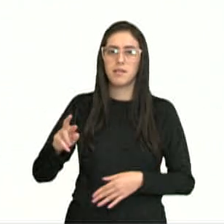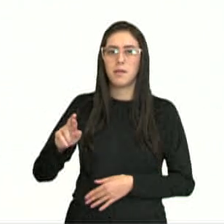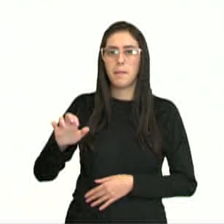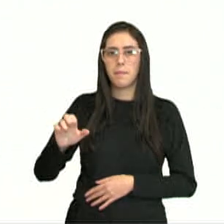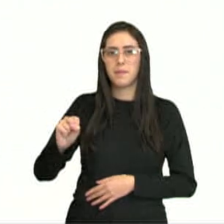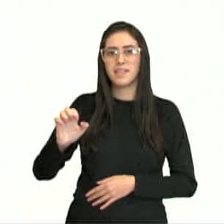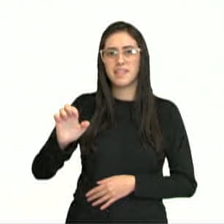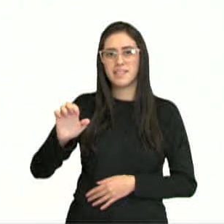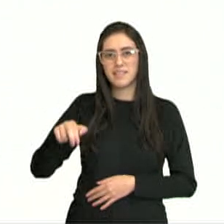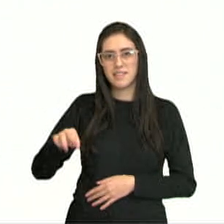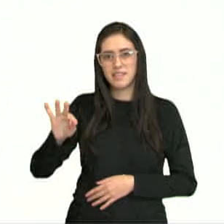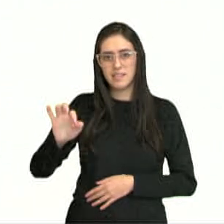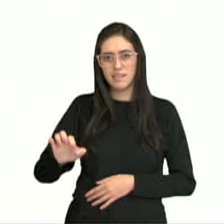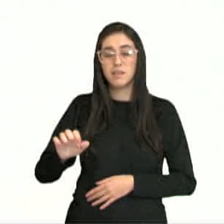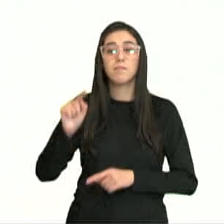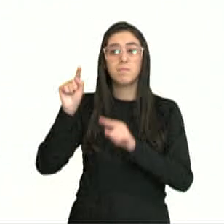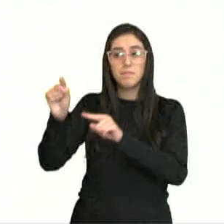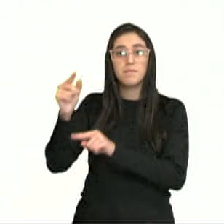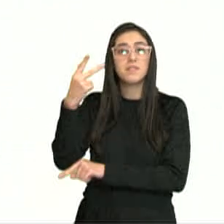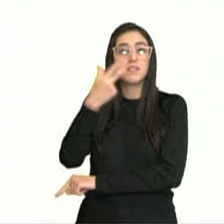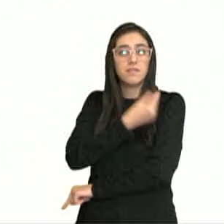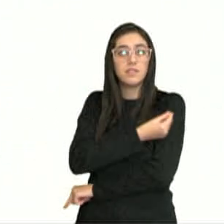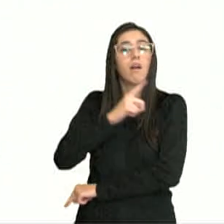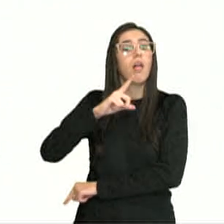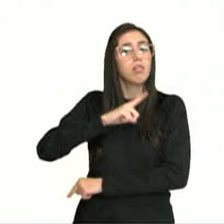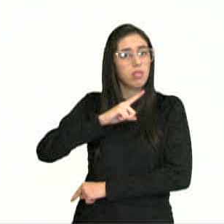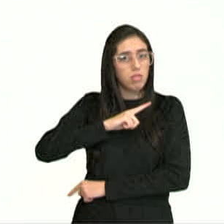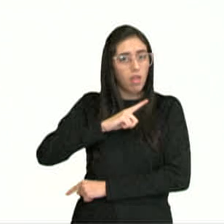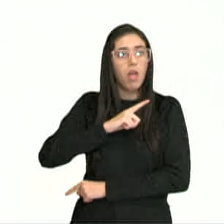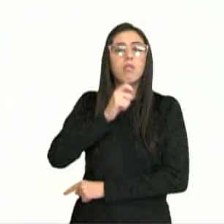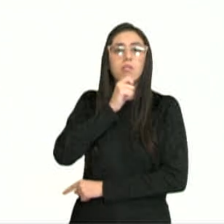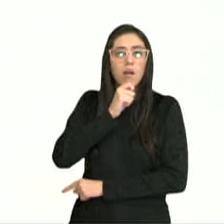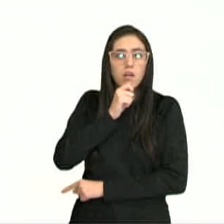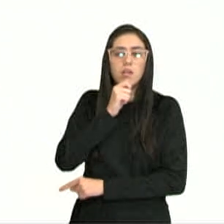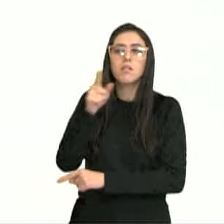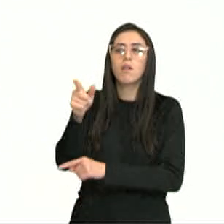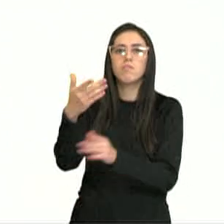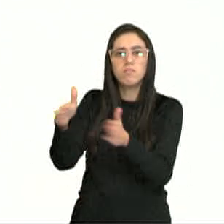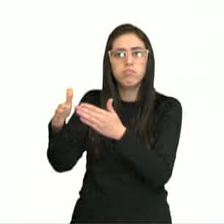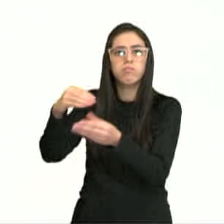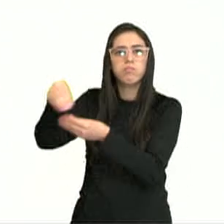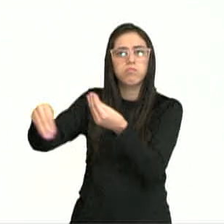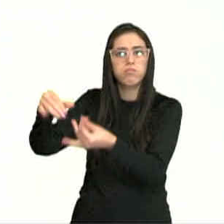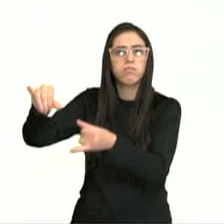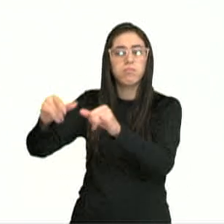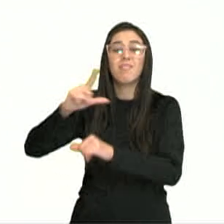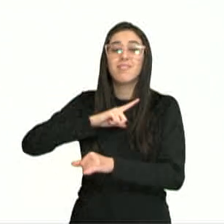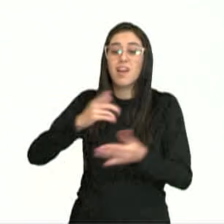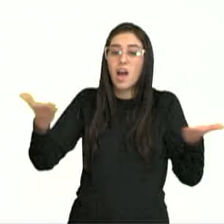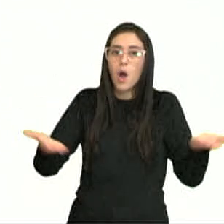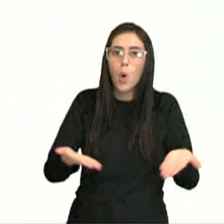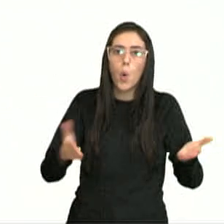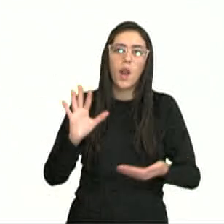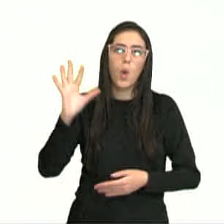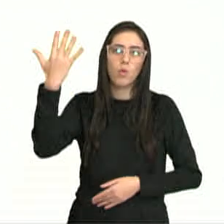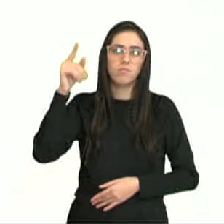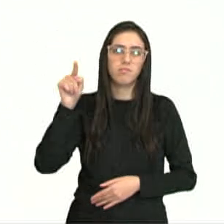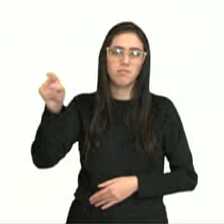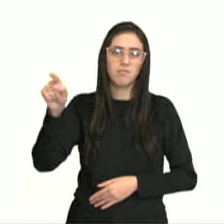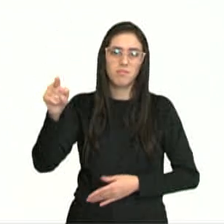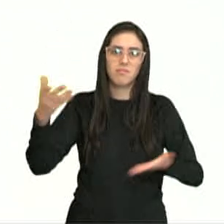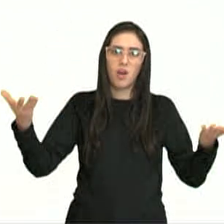tempo verbal porque a vacina está sendo desenvolvida, ou seja, está acontecendo no